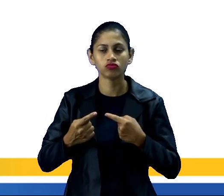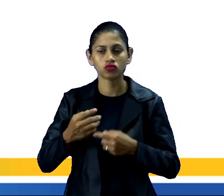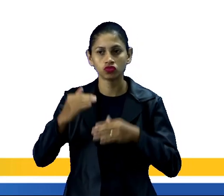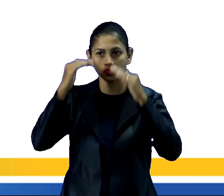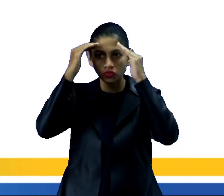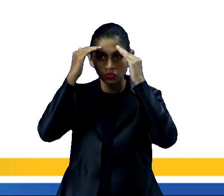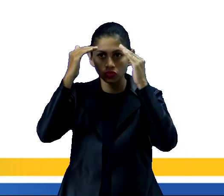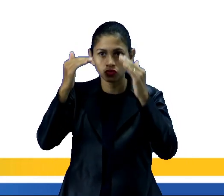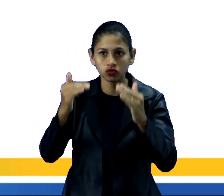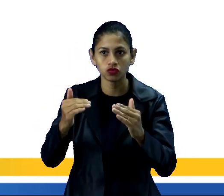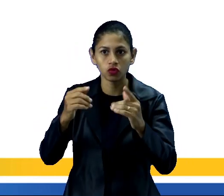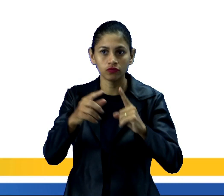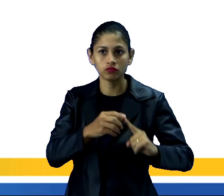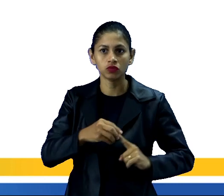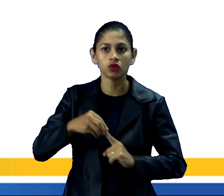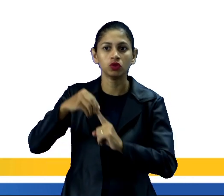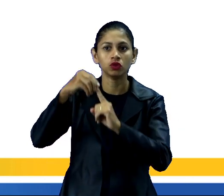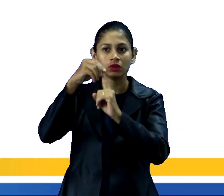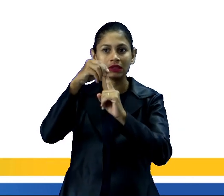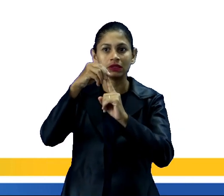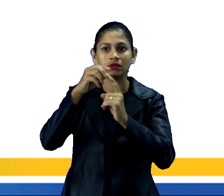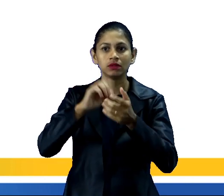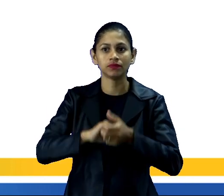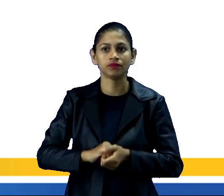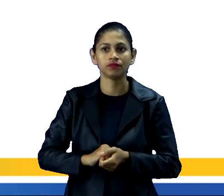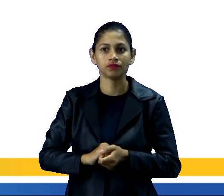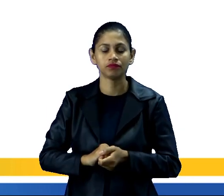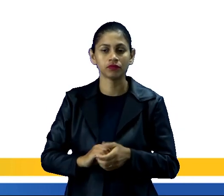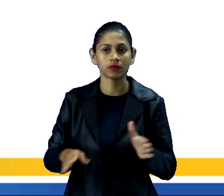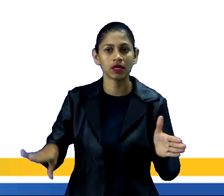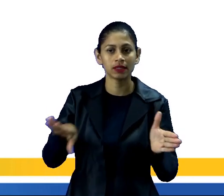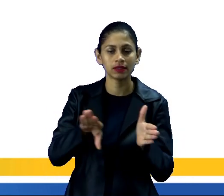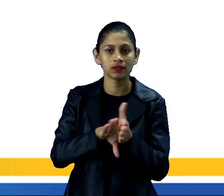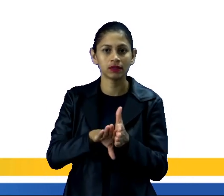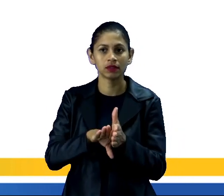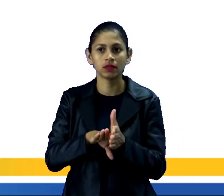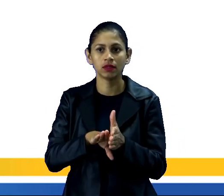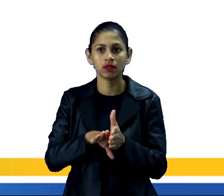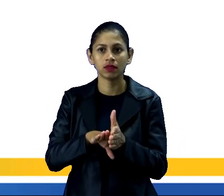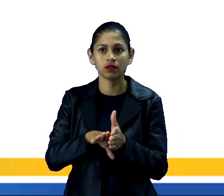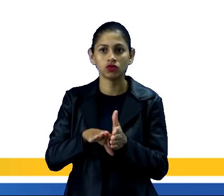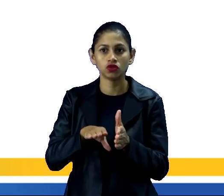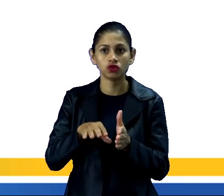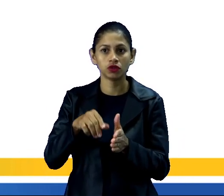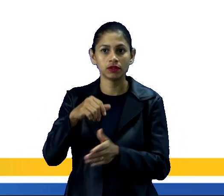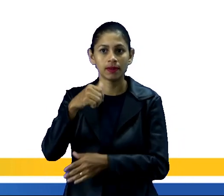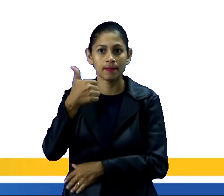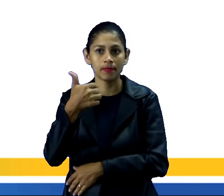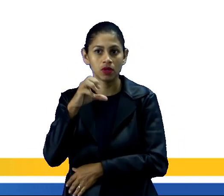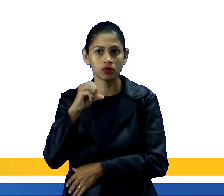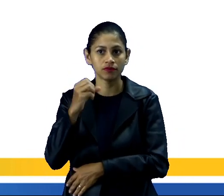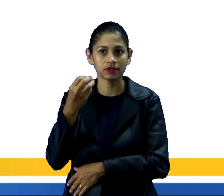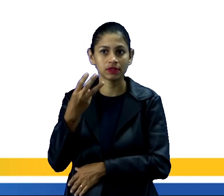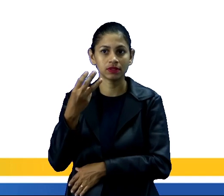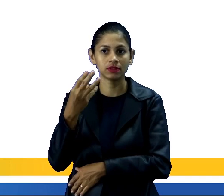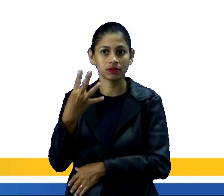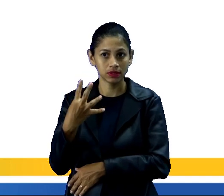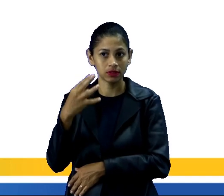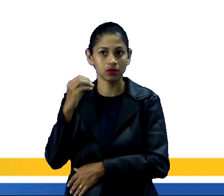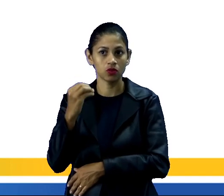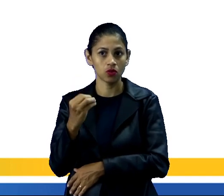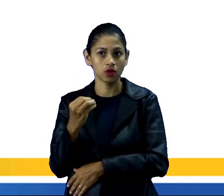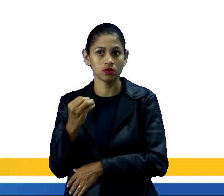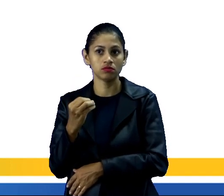da Alemanha nazista, né? Em 1934, até a sua morte em 1945. Como ditador do Reich alemão, ele